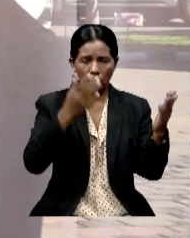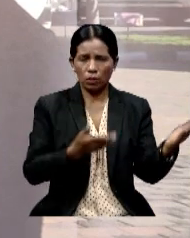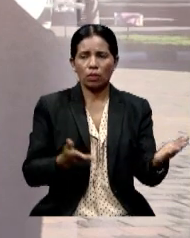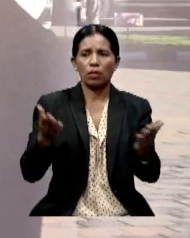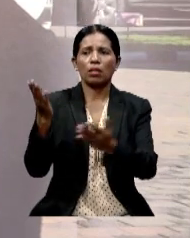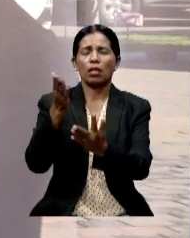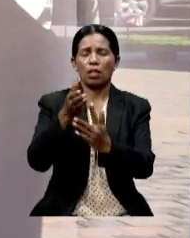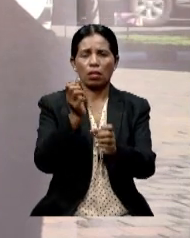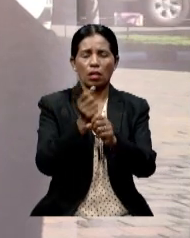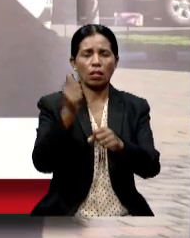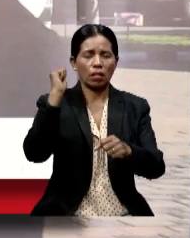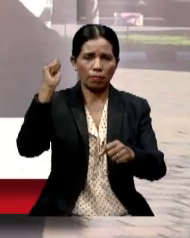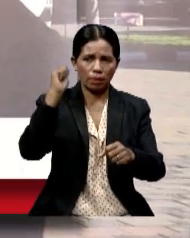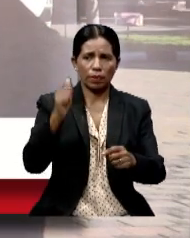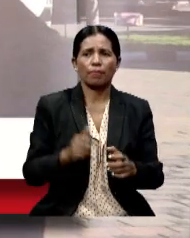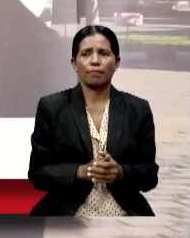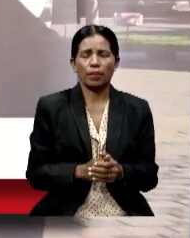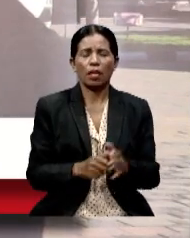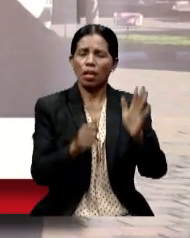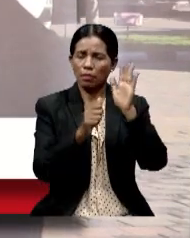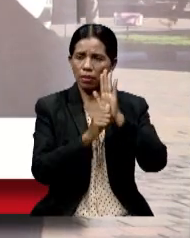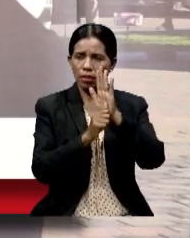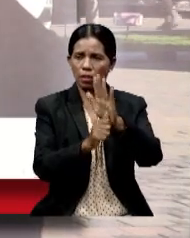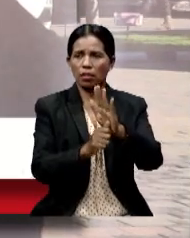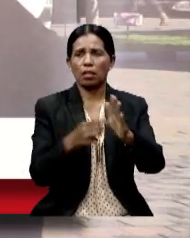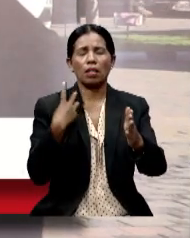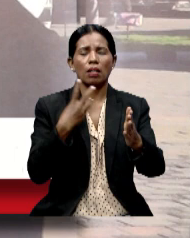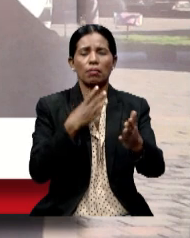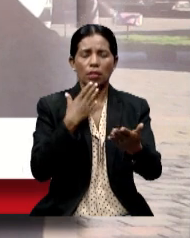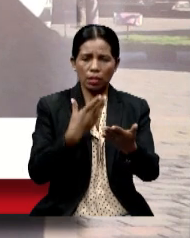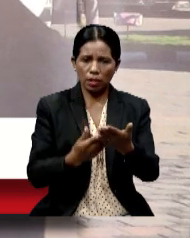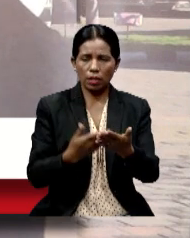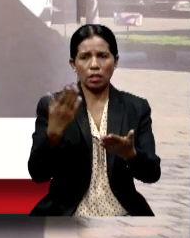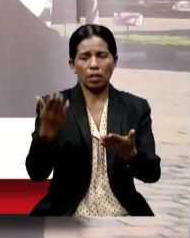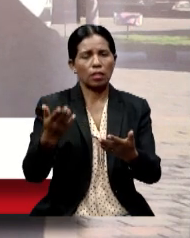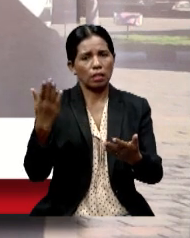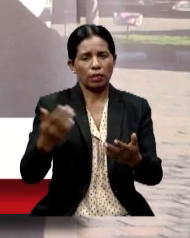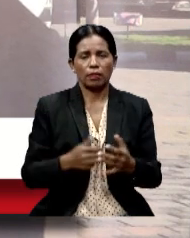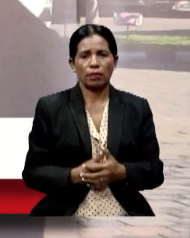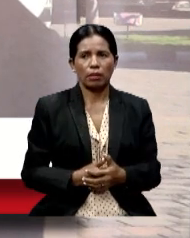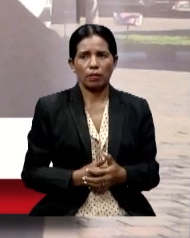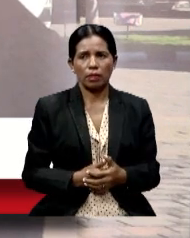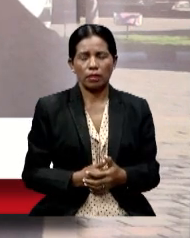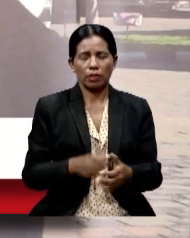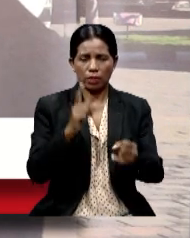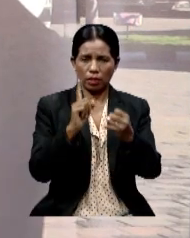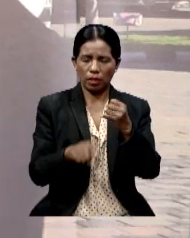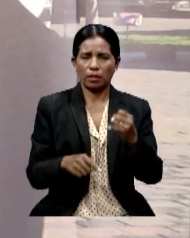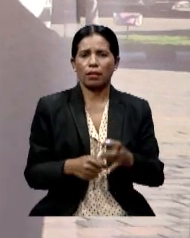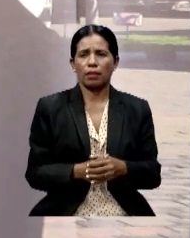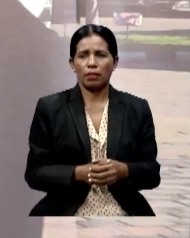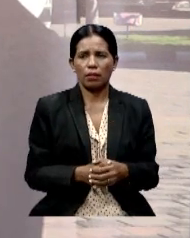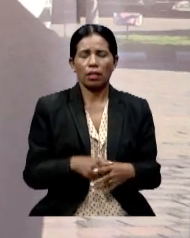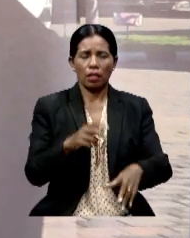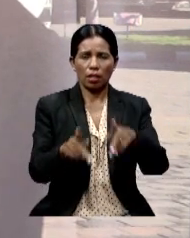halo campanha. Apresenta a minha progresso uma que deneira na ba que no fim